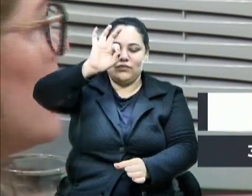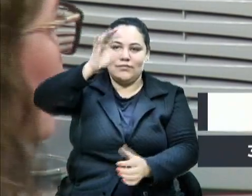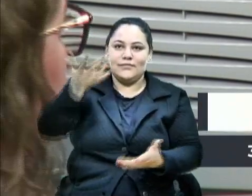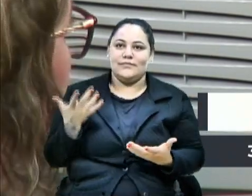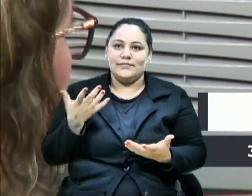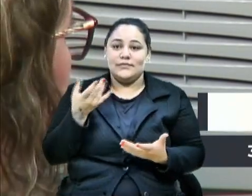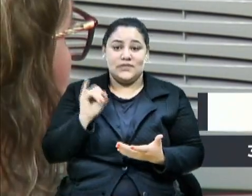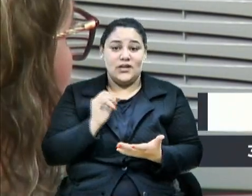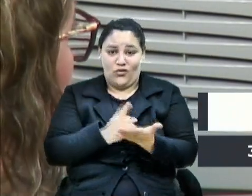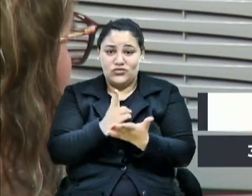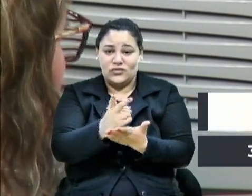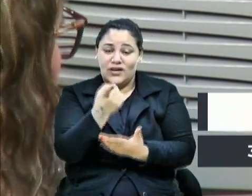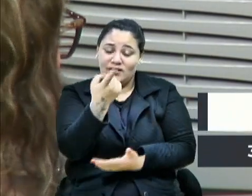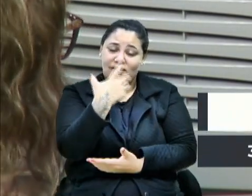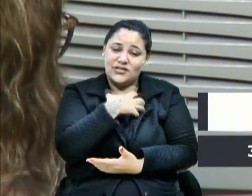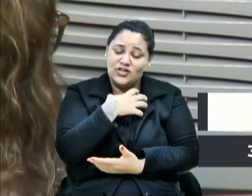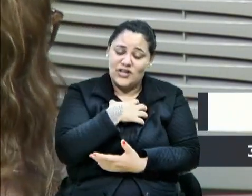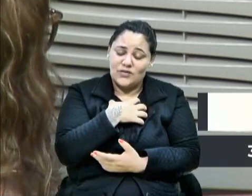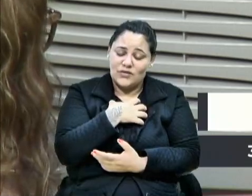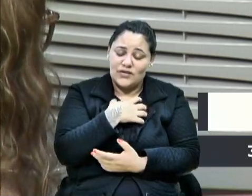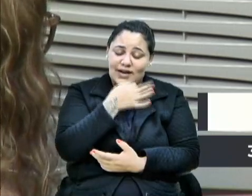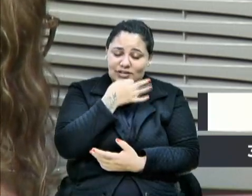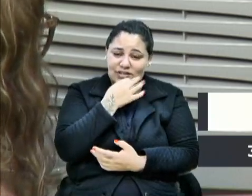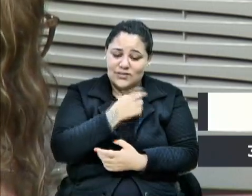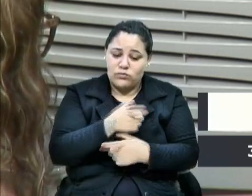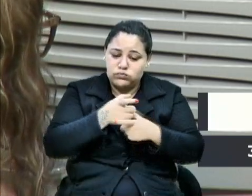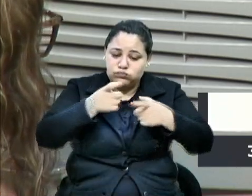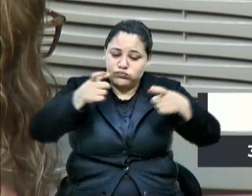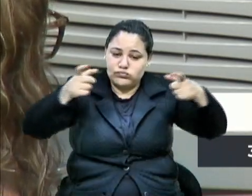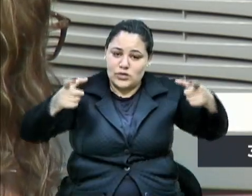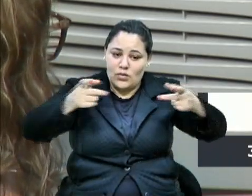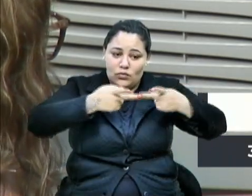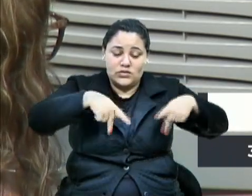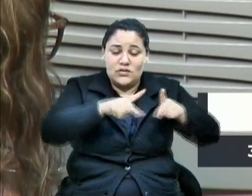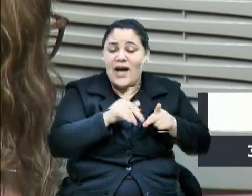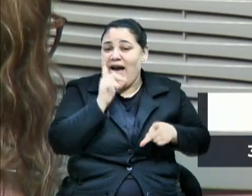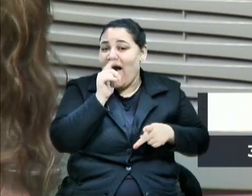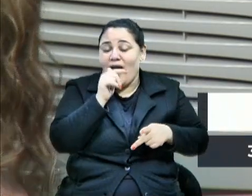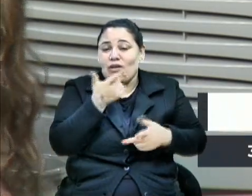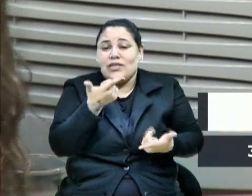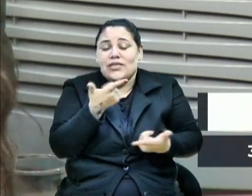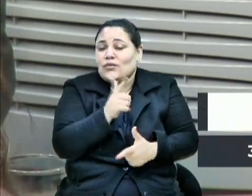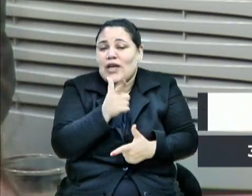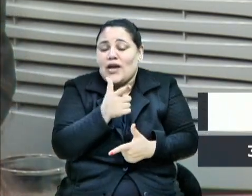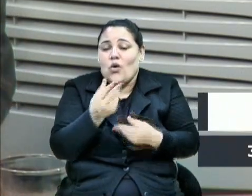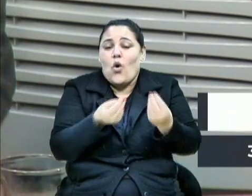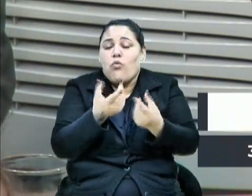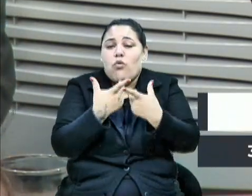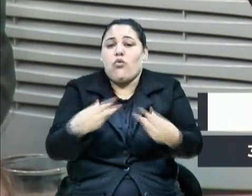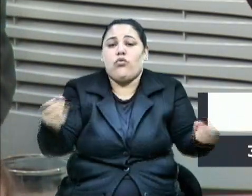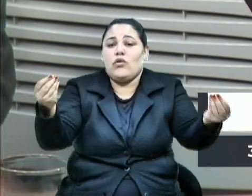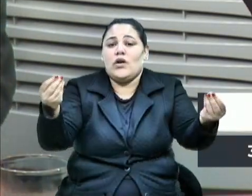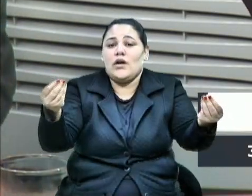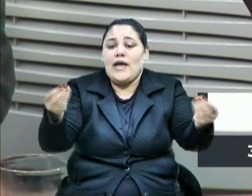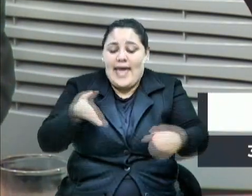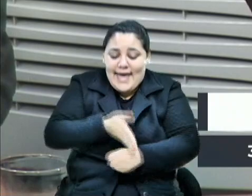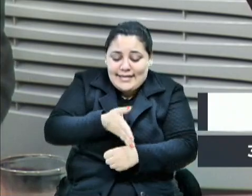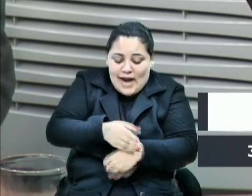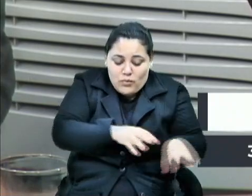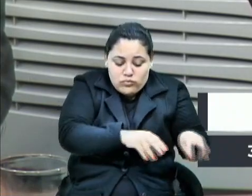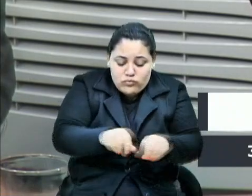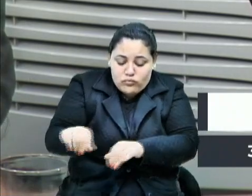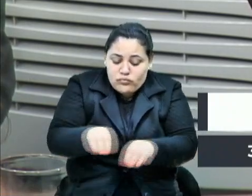se continuar nesse crescimento que como está e como a água não tem onde escoar corretamente, infiltrar no solo,